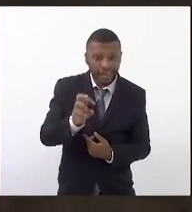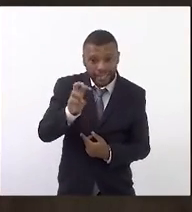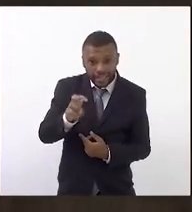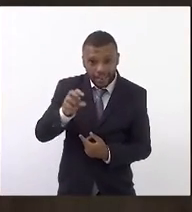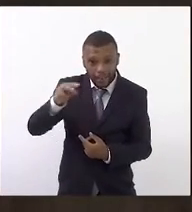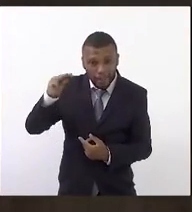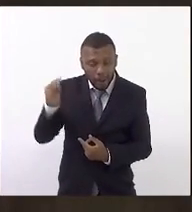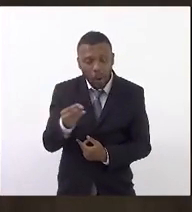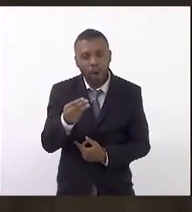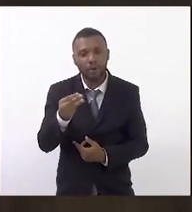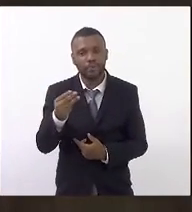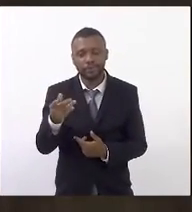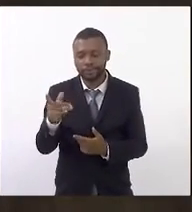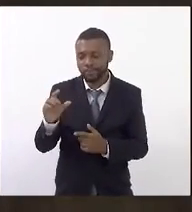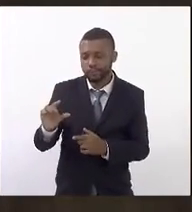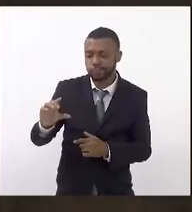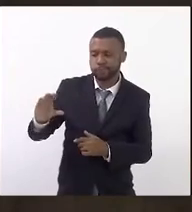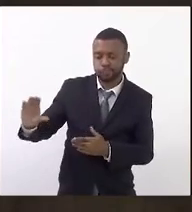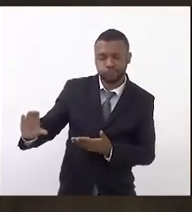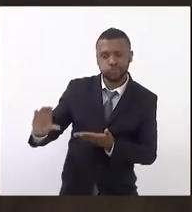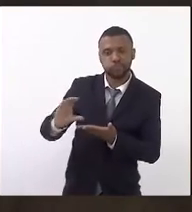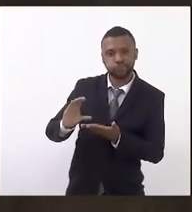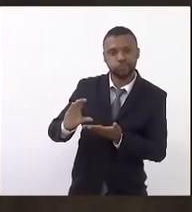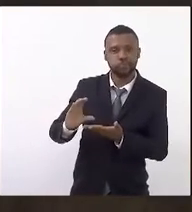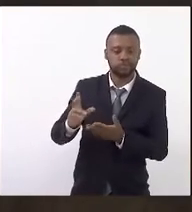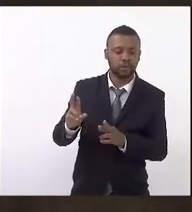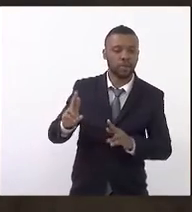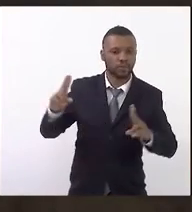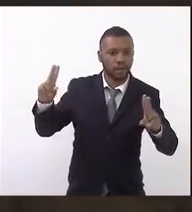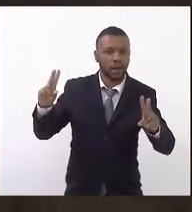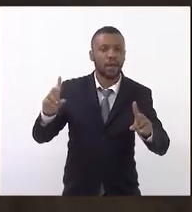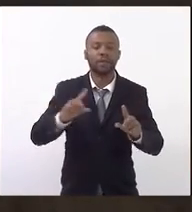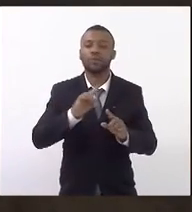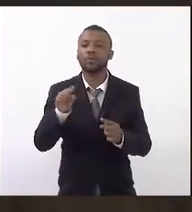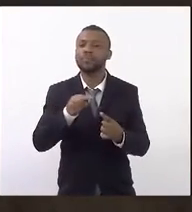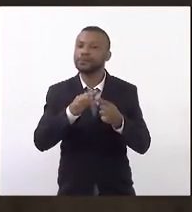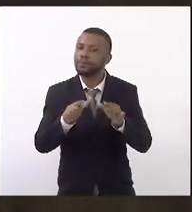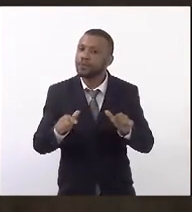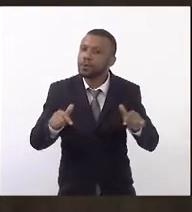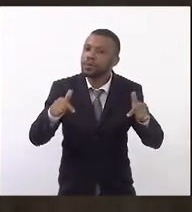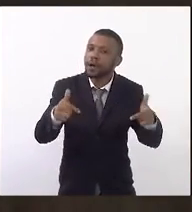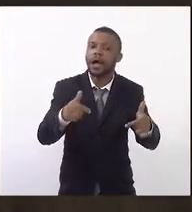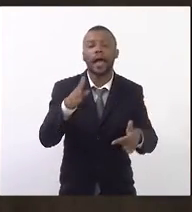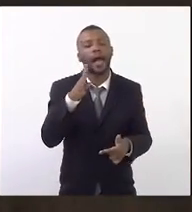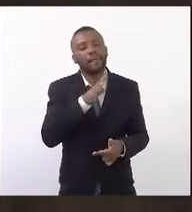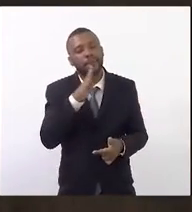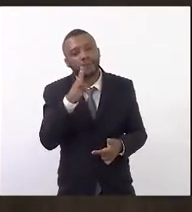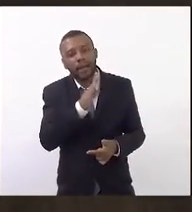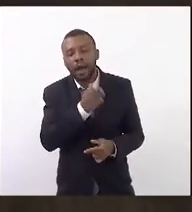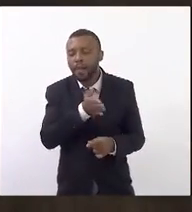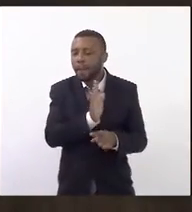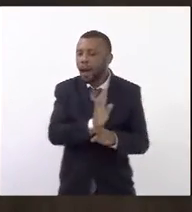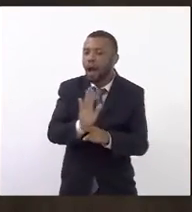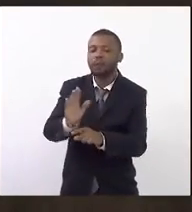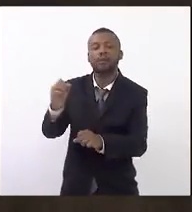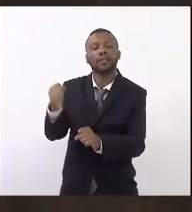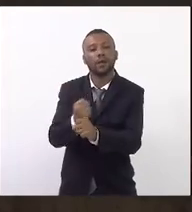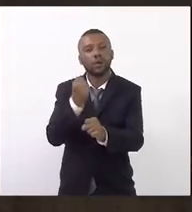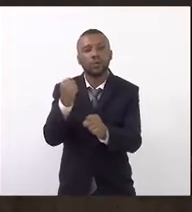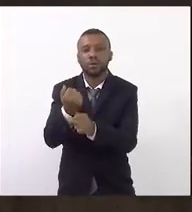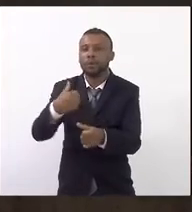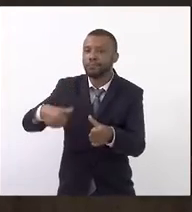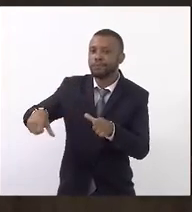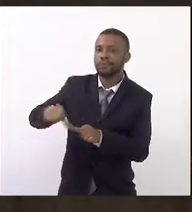as ações assistenciais, para as ações emergenciais de infraestrutura. Então, isso é muito importante. O que eu quero, porém, ressaltar para